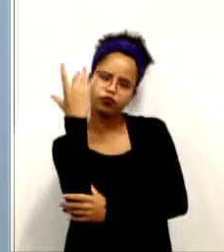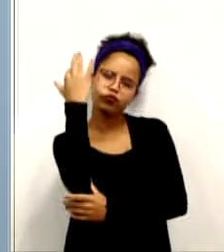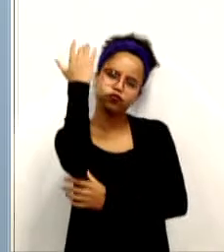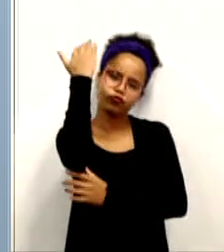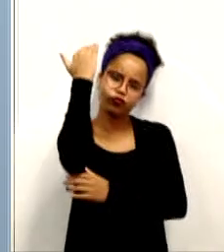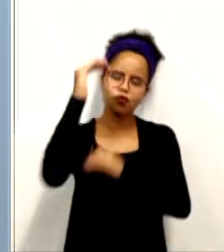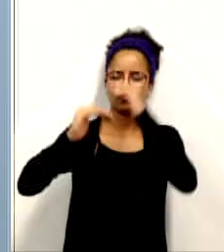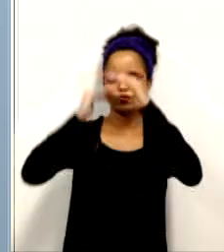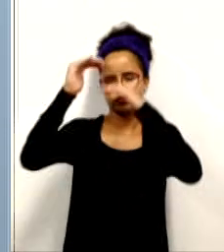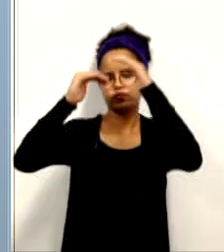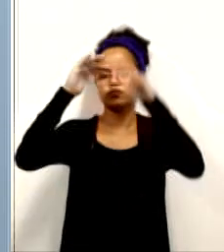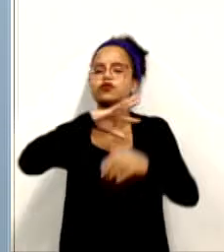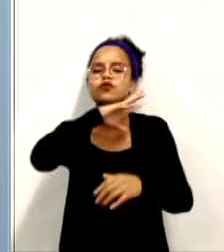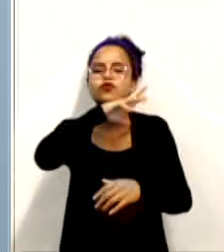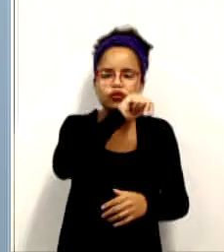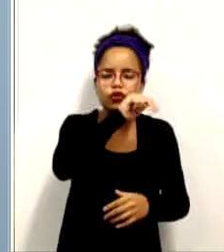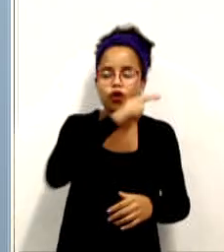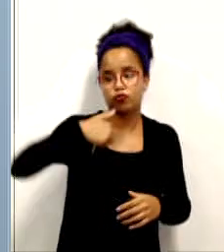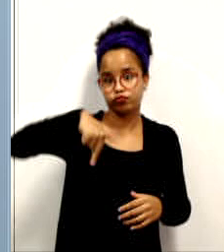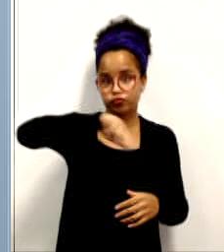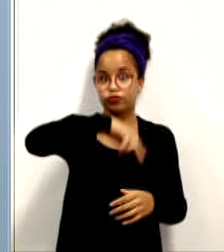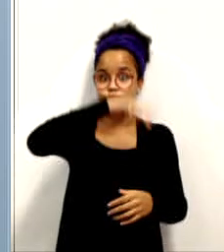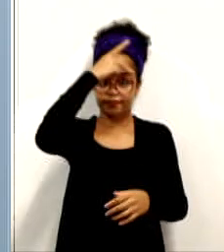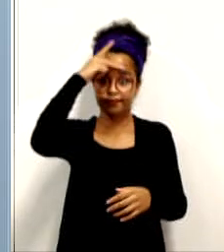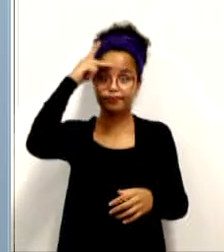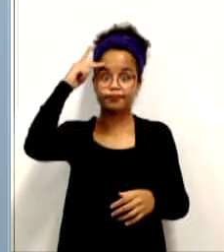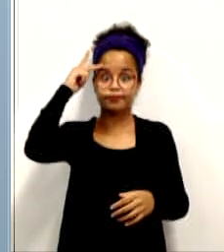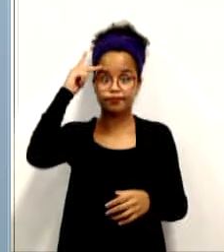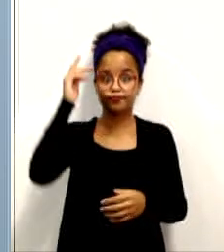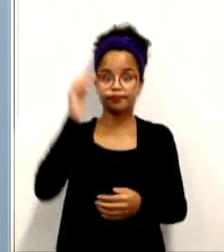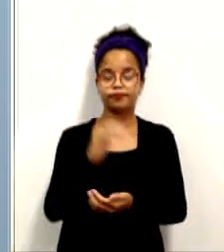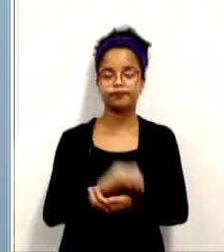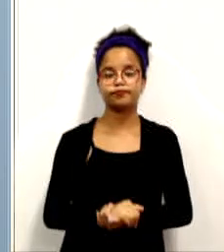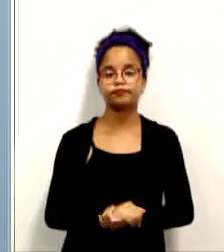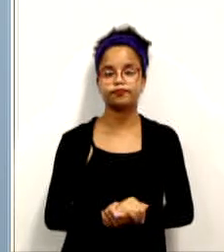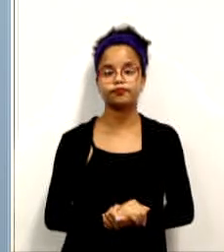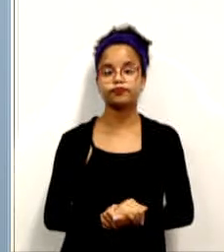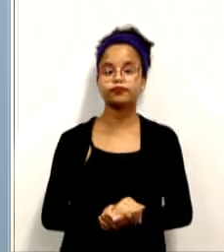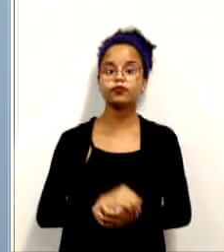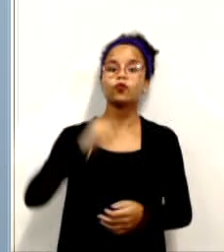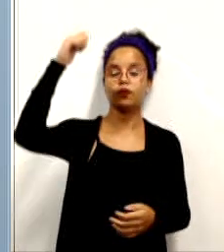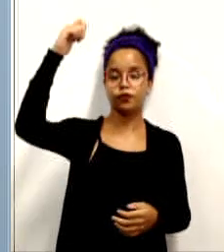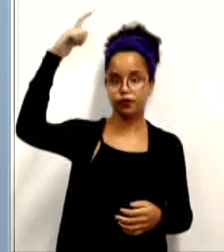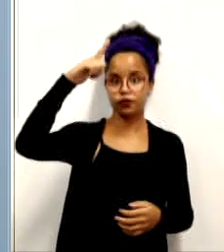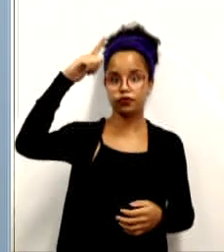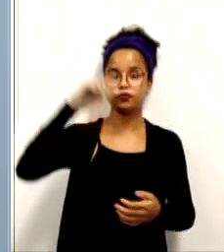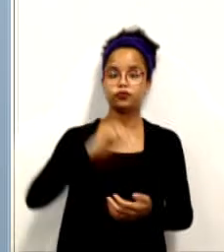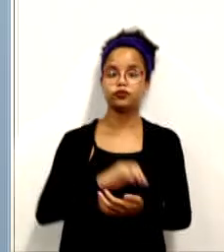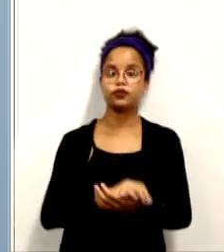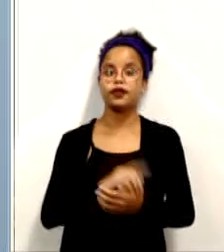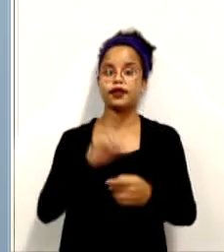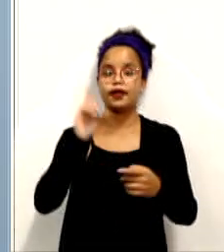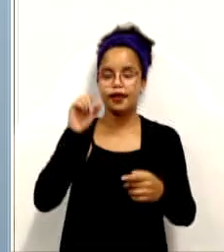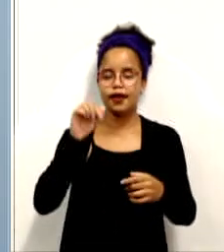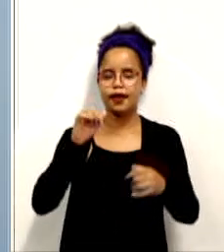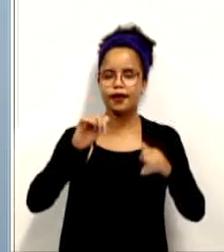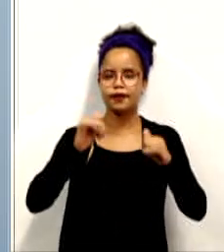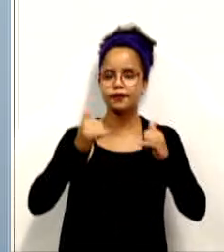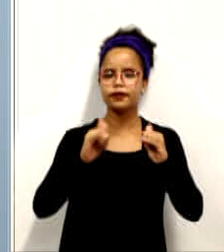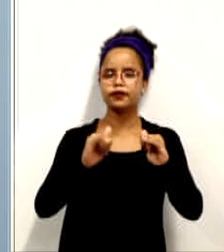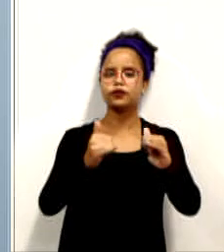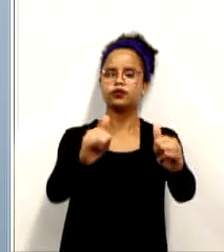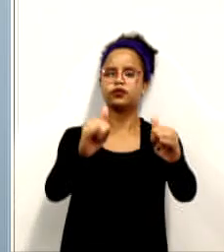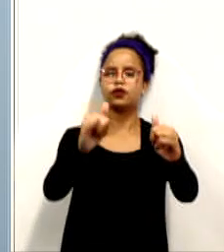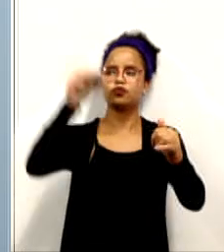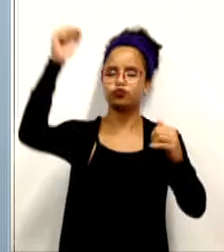para nós seres humanos. Inclusive, a luz, né, a energia solar, ela